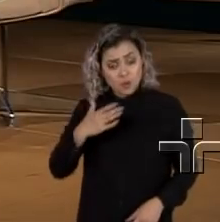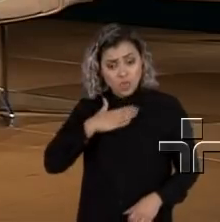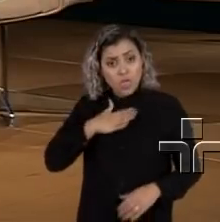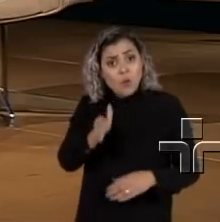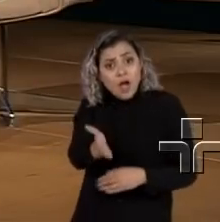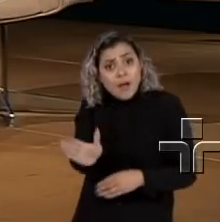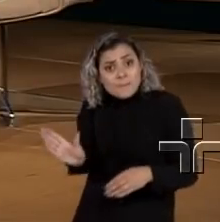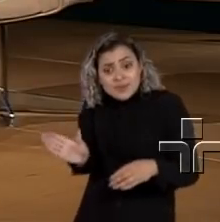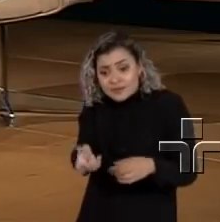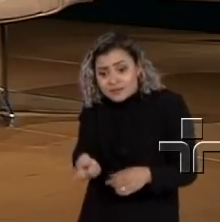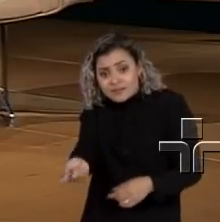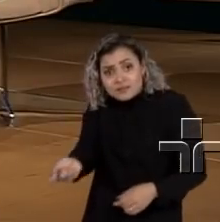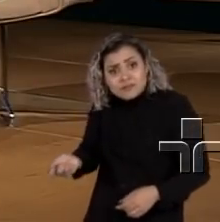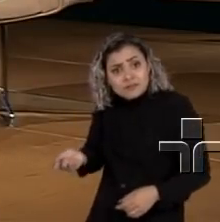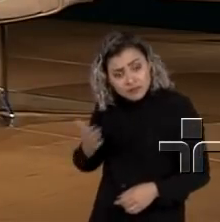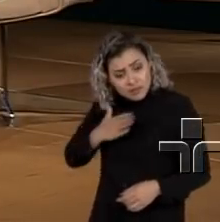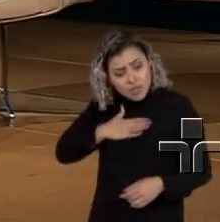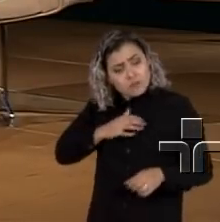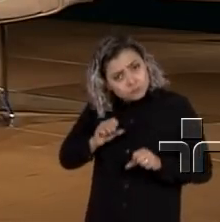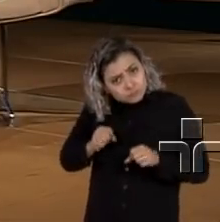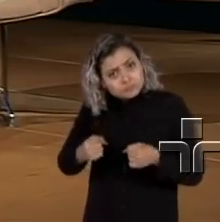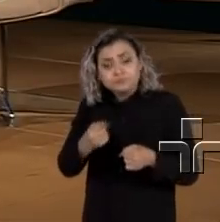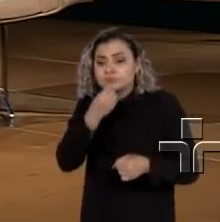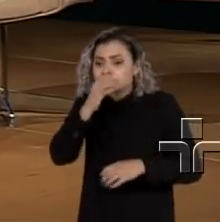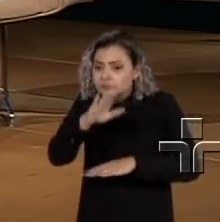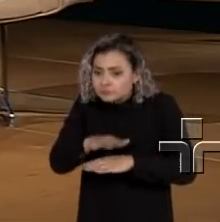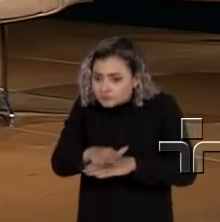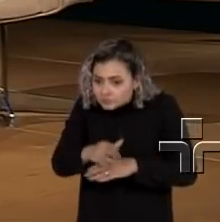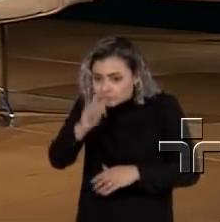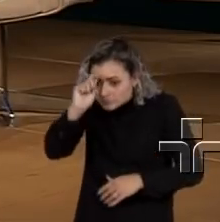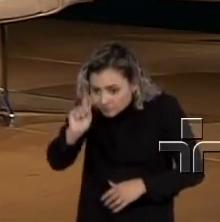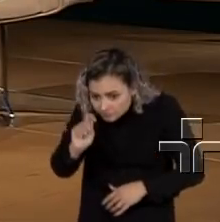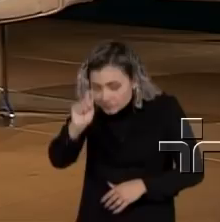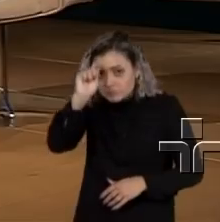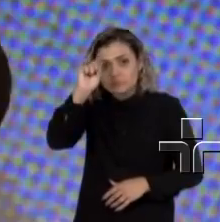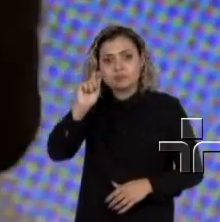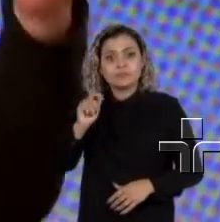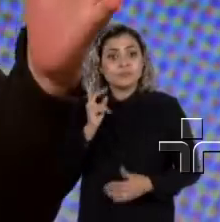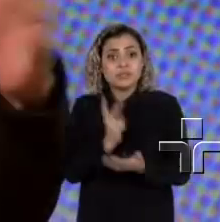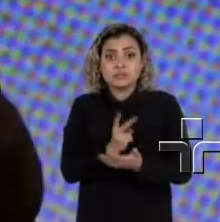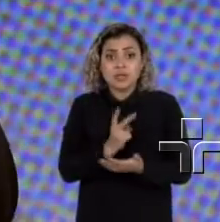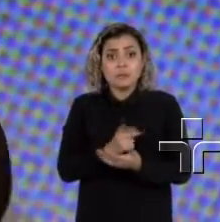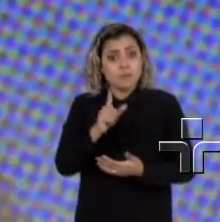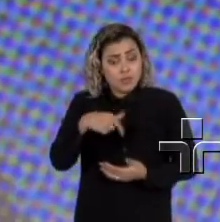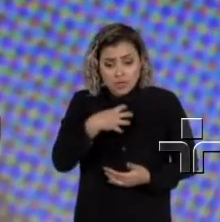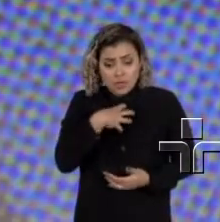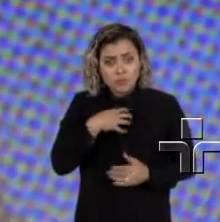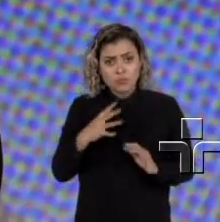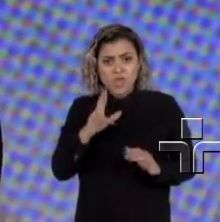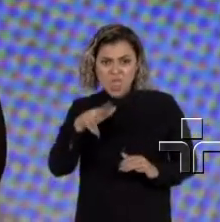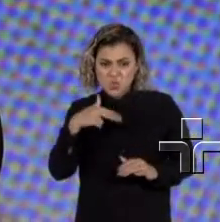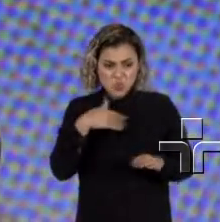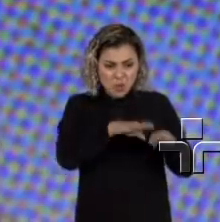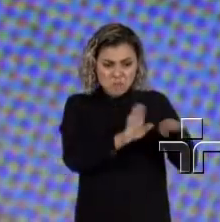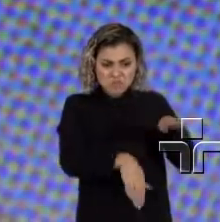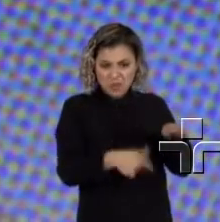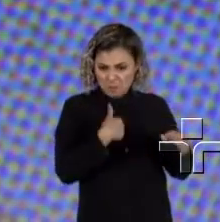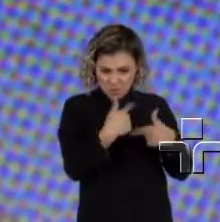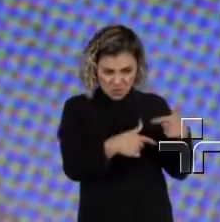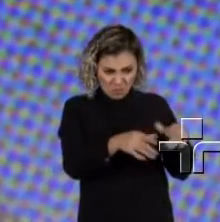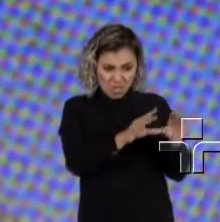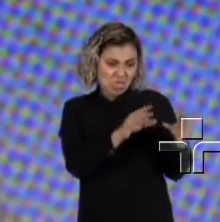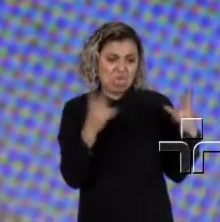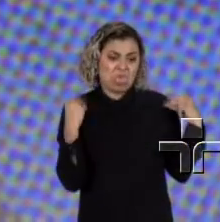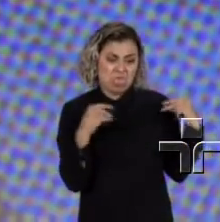abrir a porta. Boa tarde, doutor. Boa tarde. Para mim, aquela fala era o monólogo, então eu nunca